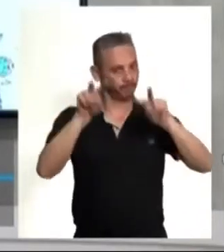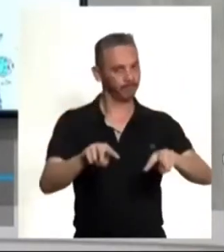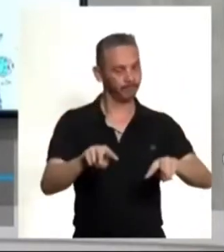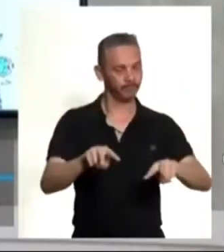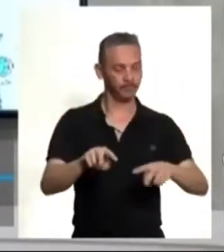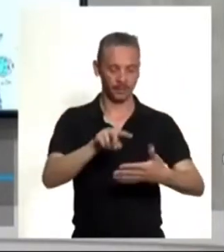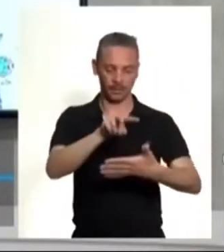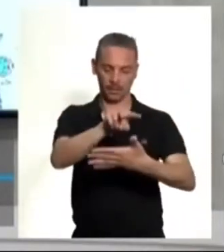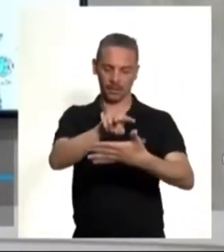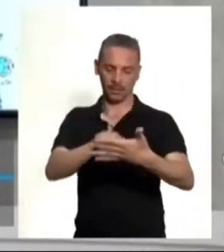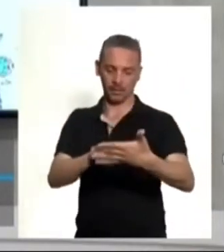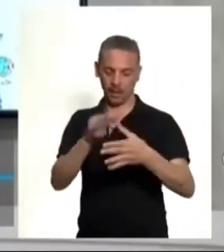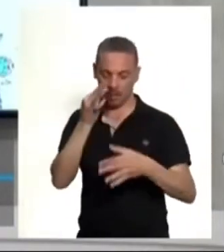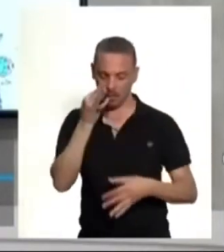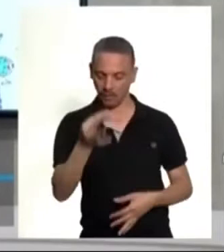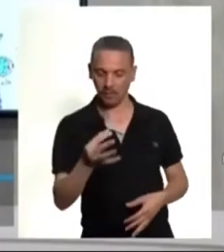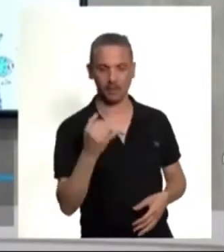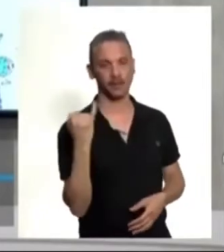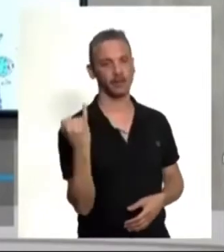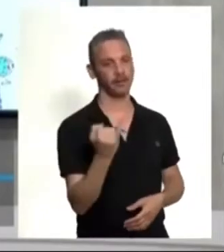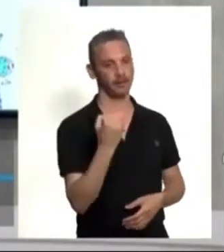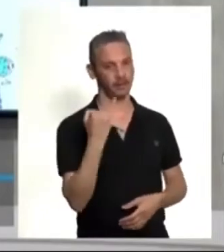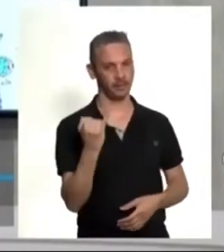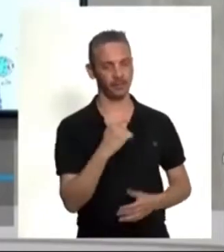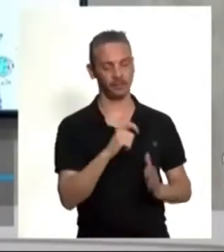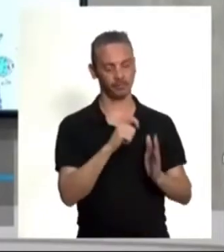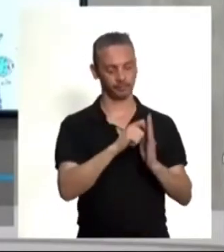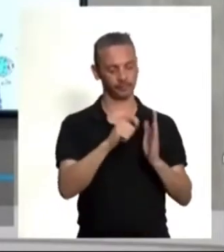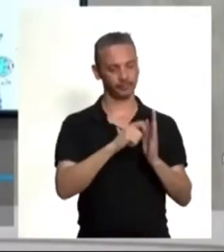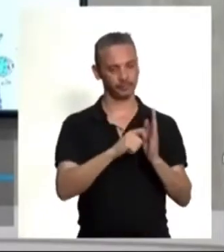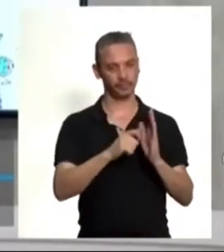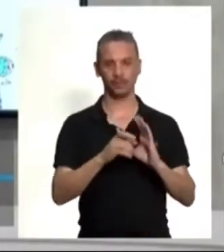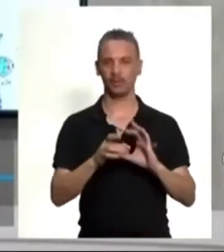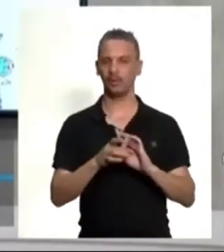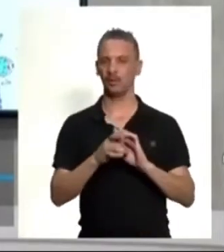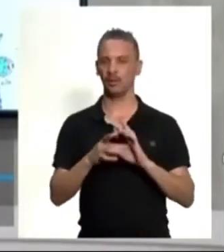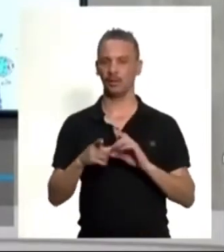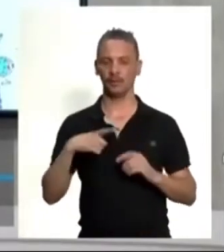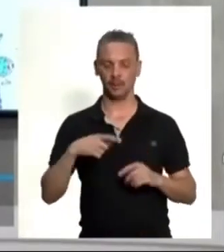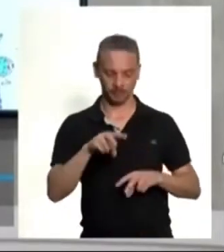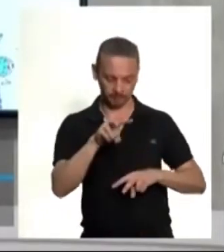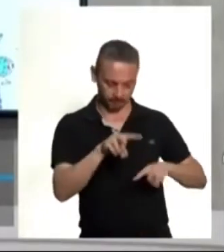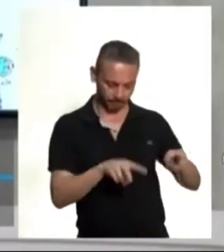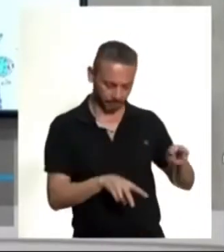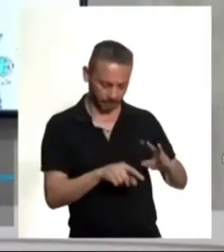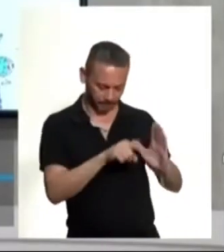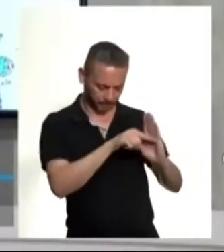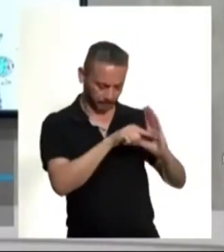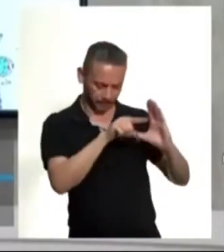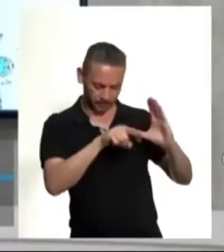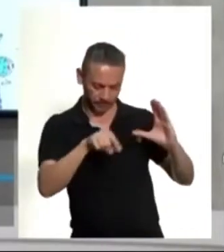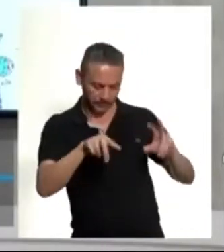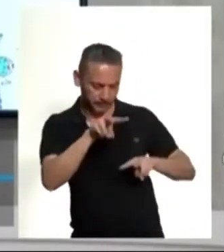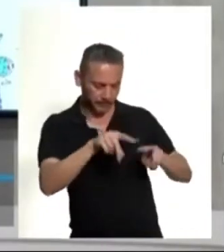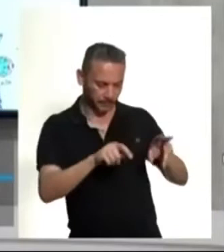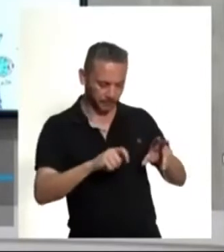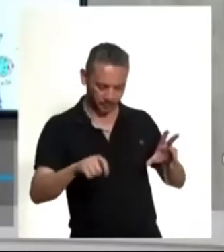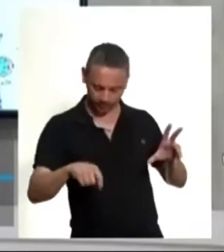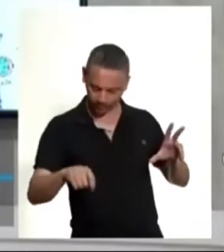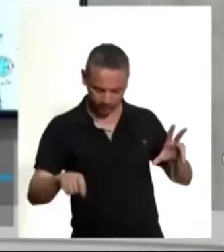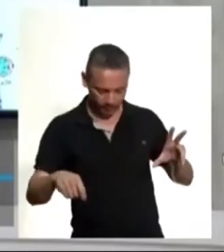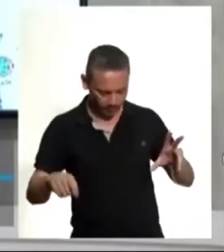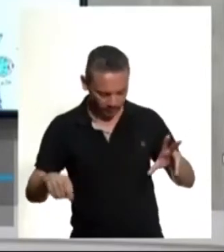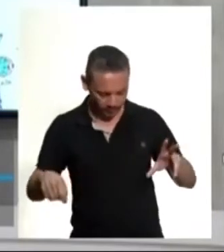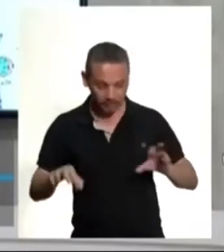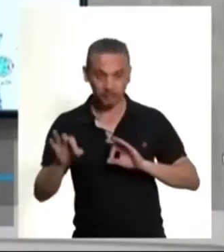leitura tem que ser bem feita. Pode anotar, inclusive, viu, gente? Se você estiver fazendo análise dessa questão, na prova, anota